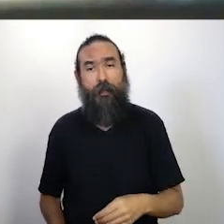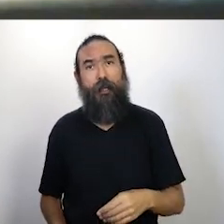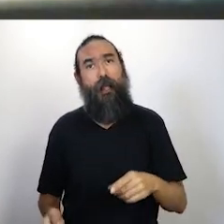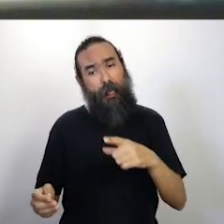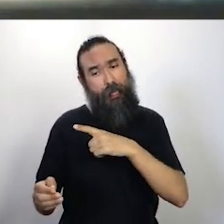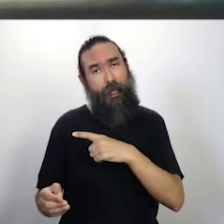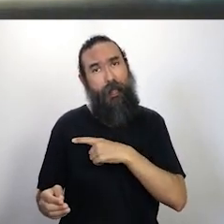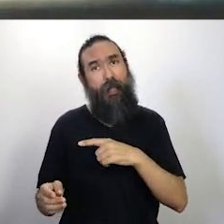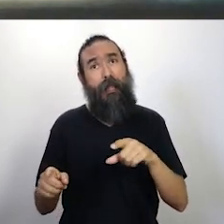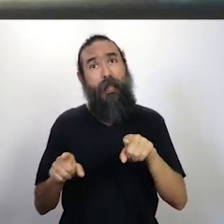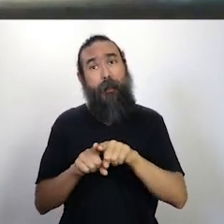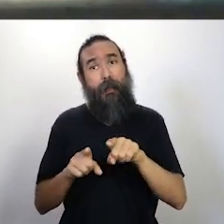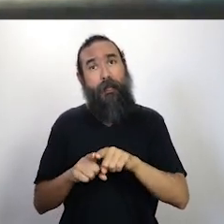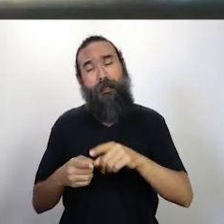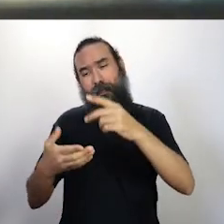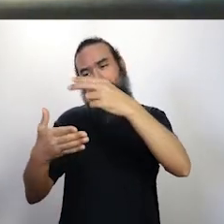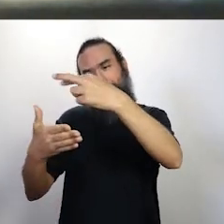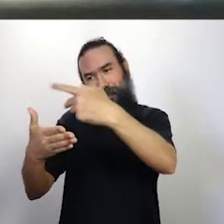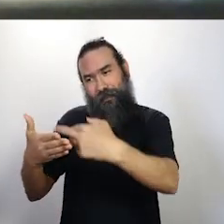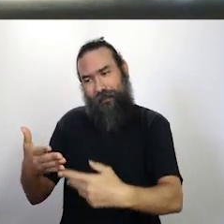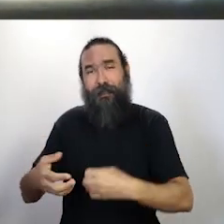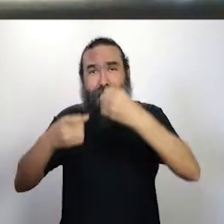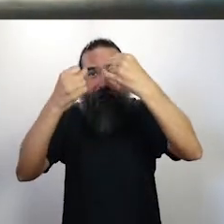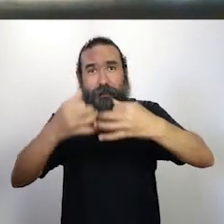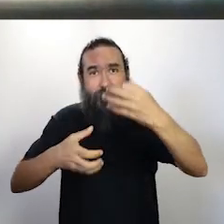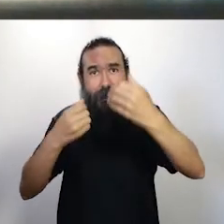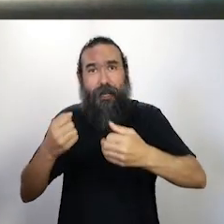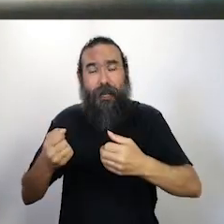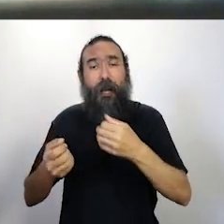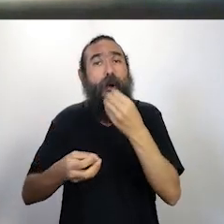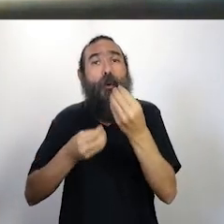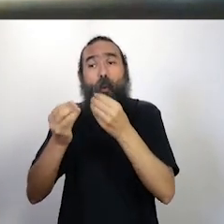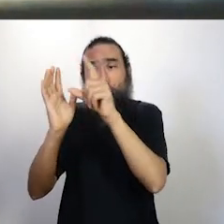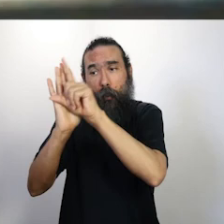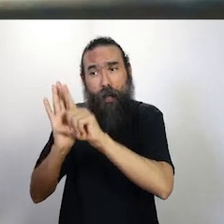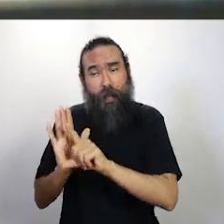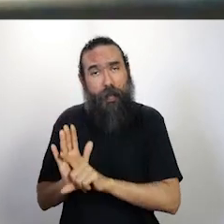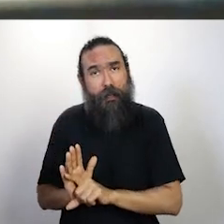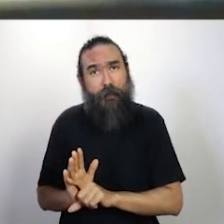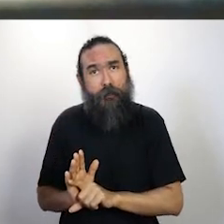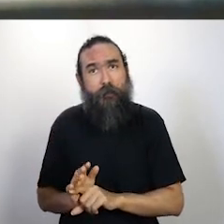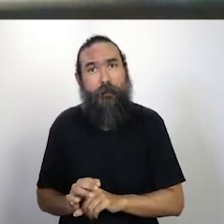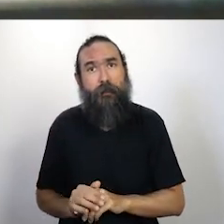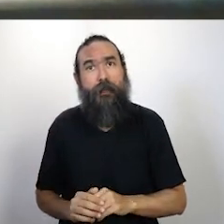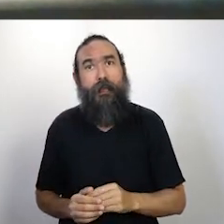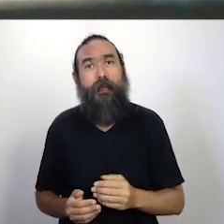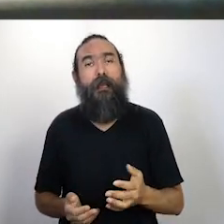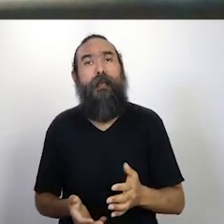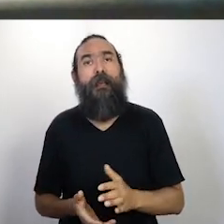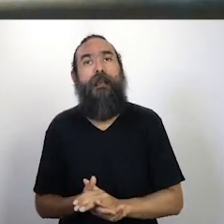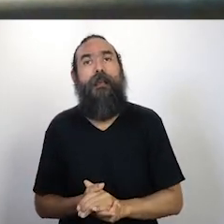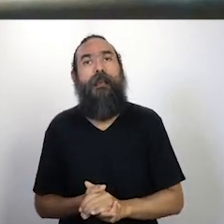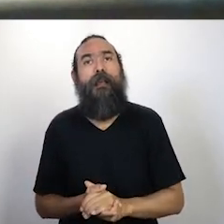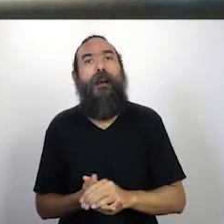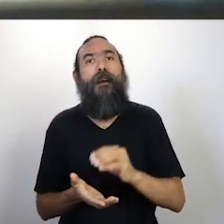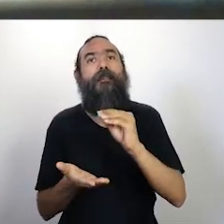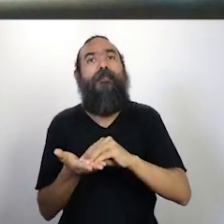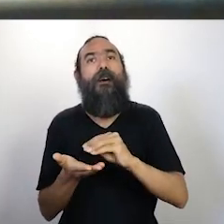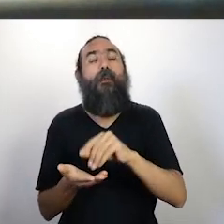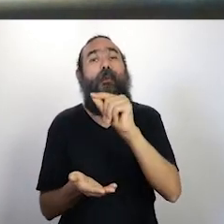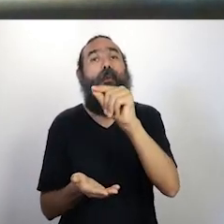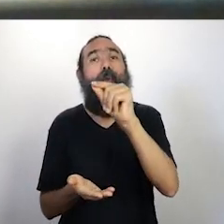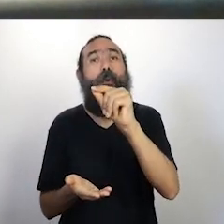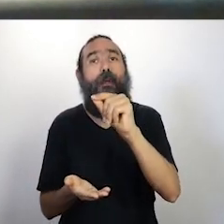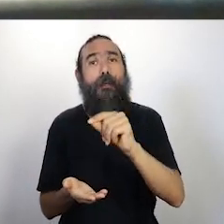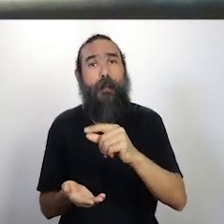lei mas na verdade assim ali foi uma não havia uma defesa a princípio do partido dos